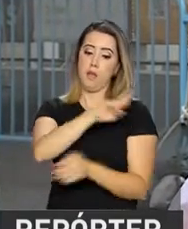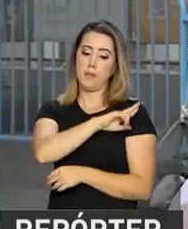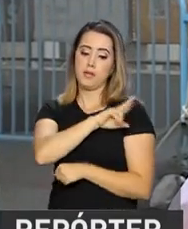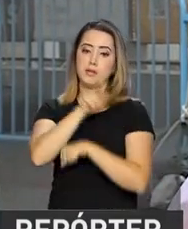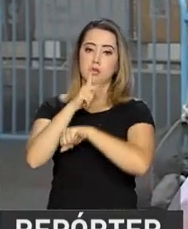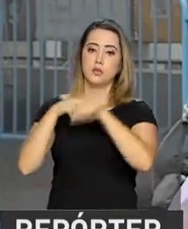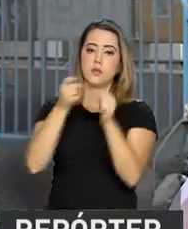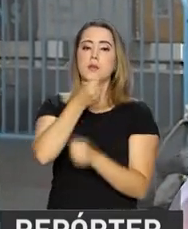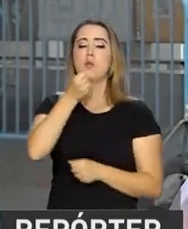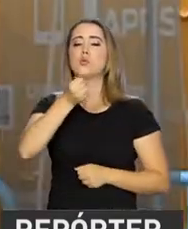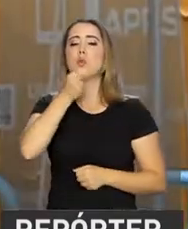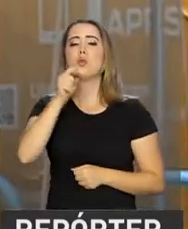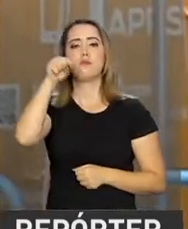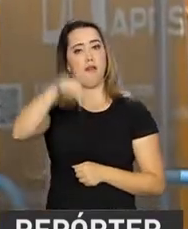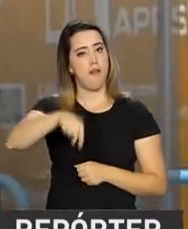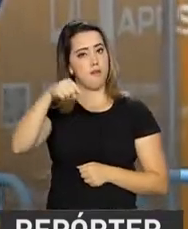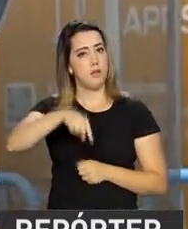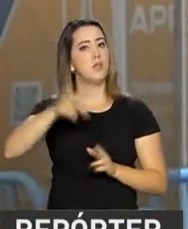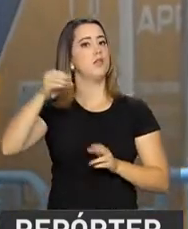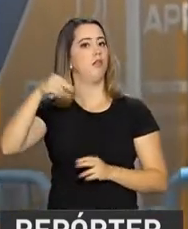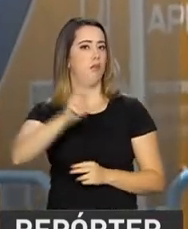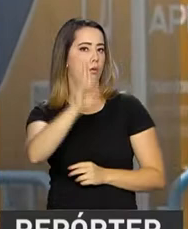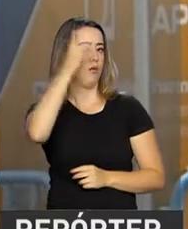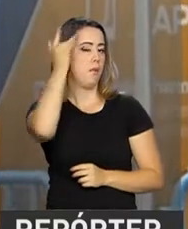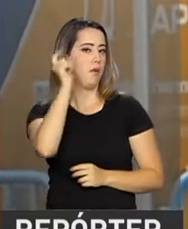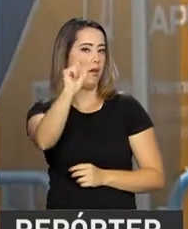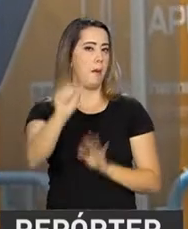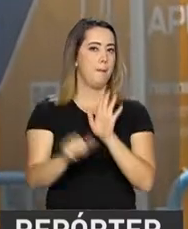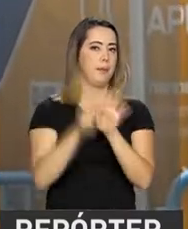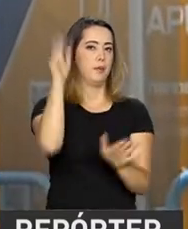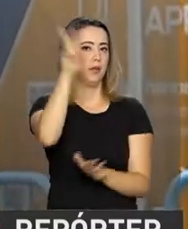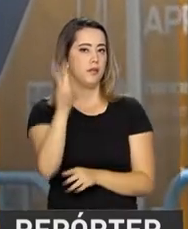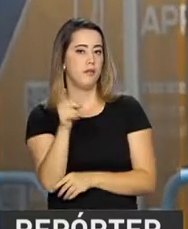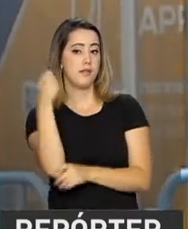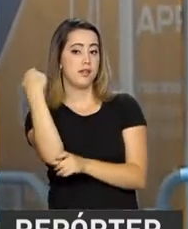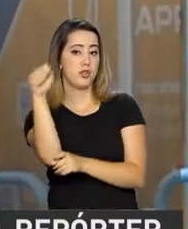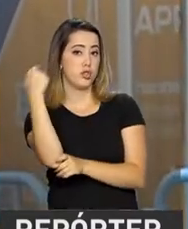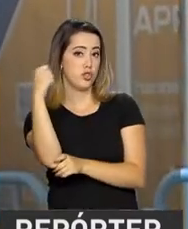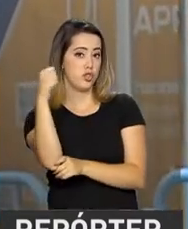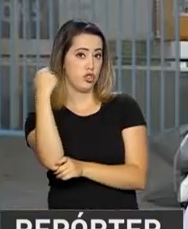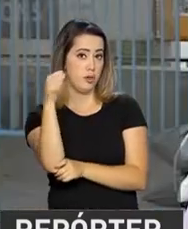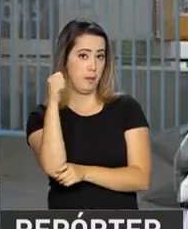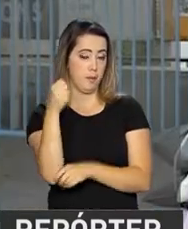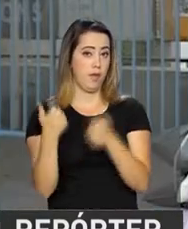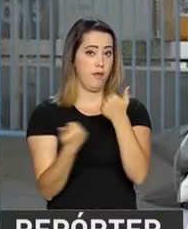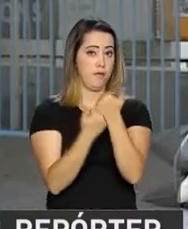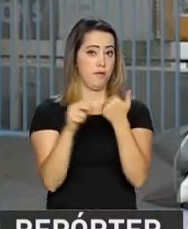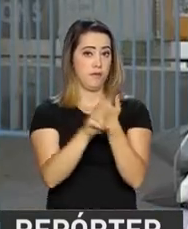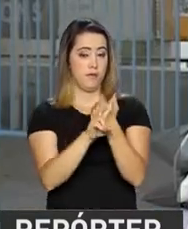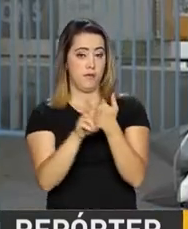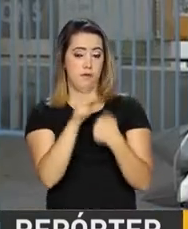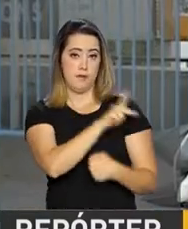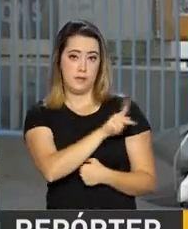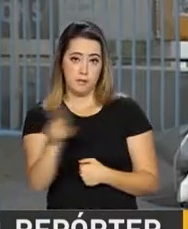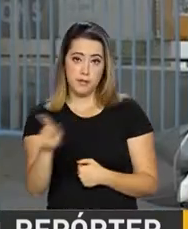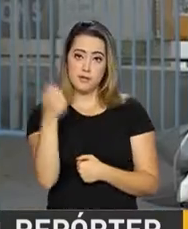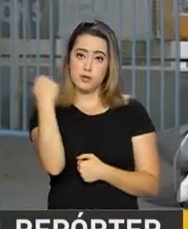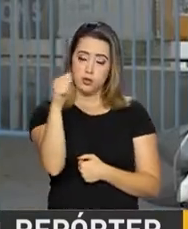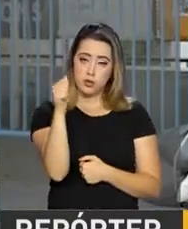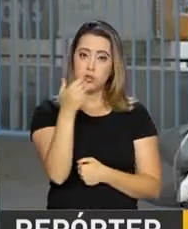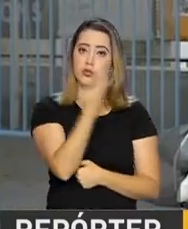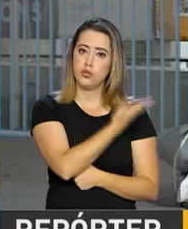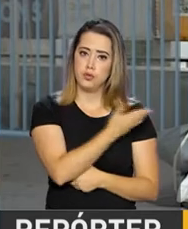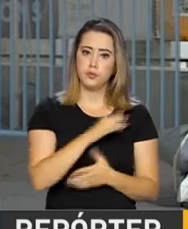na assembléia amanhã esta é a primeira vez que ela representa a argentina nas nações unidas isso me emociona é uma emoção muito grande